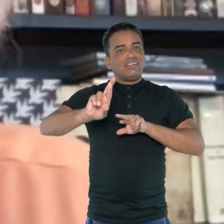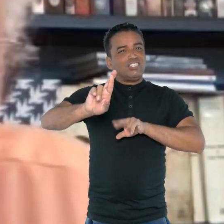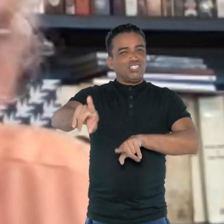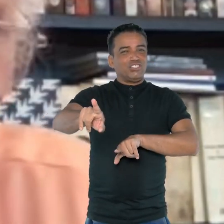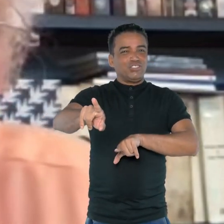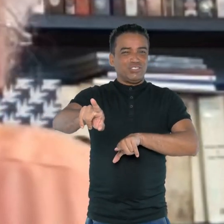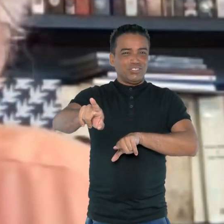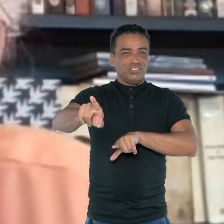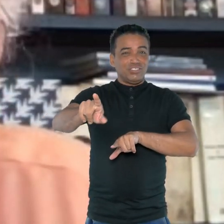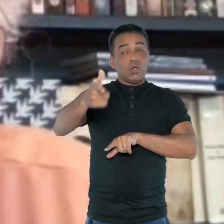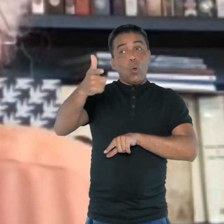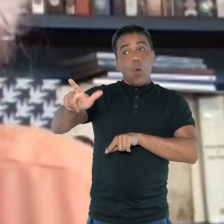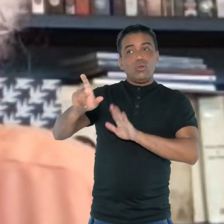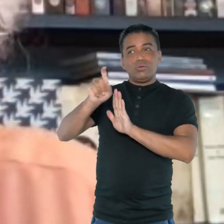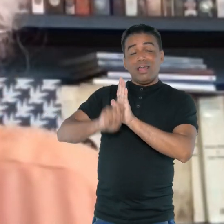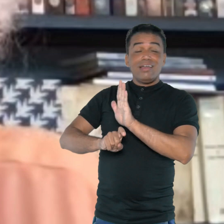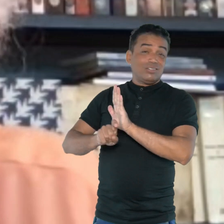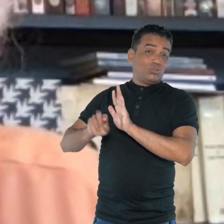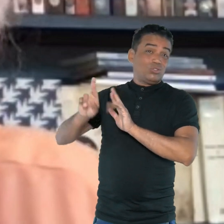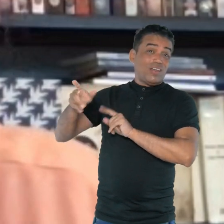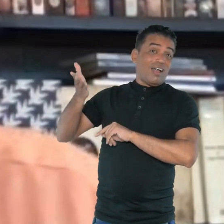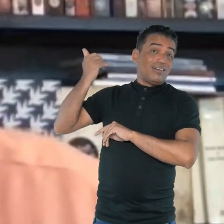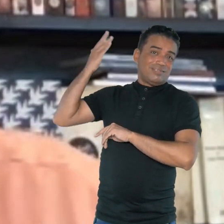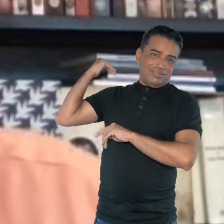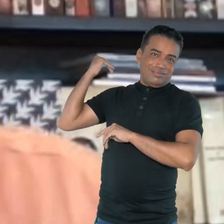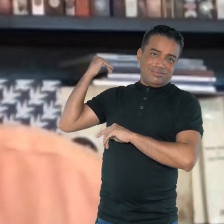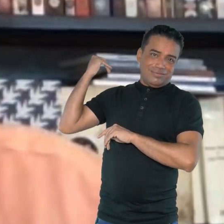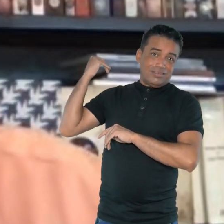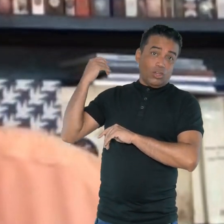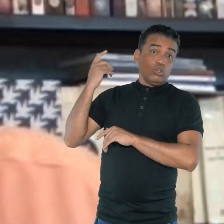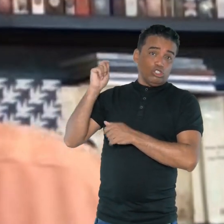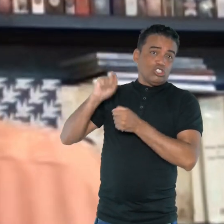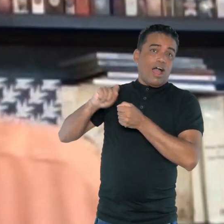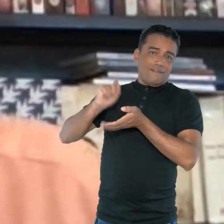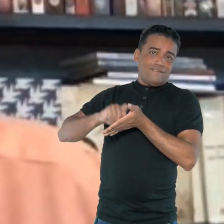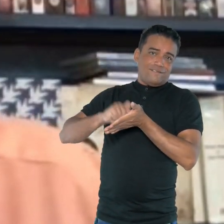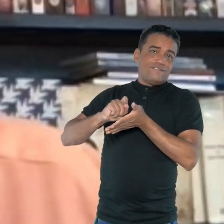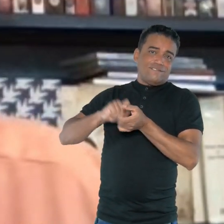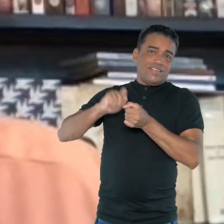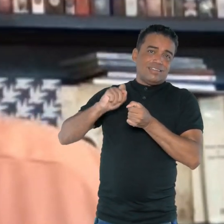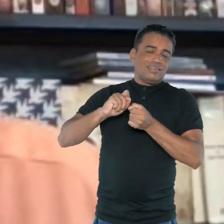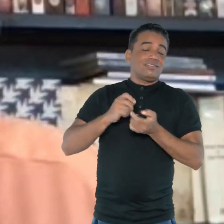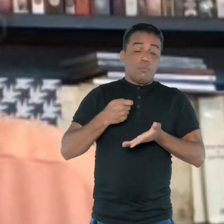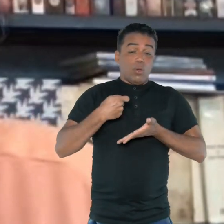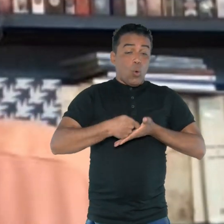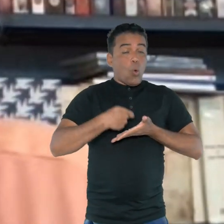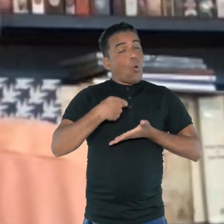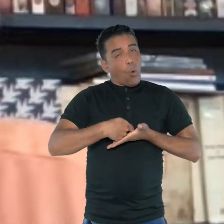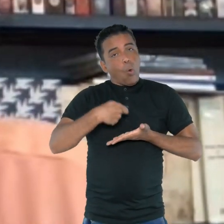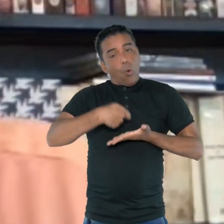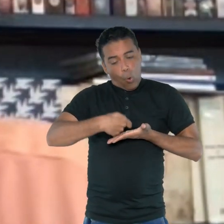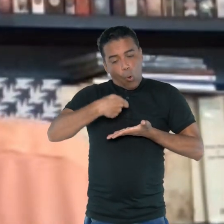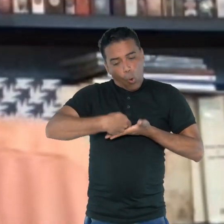diferente de outros textos que eu já fiz. Então, isso é algo que eu me coloco sempre, me cobro sempre.